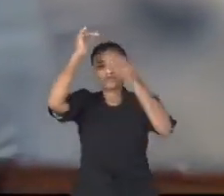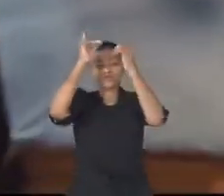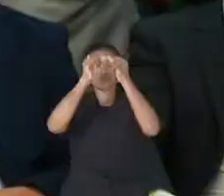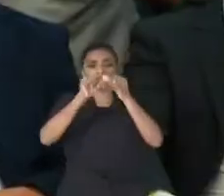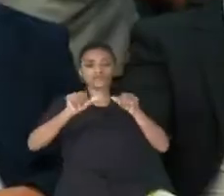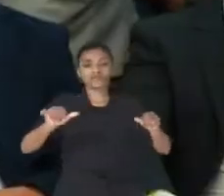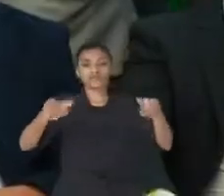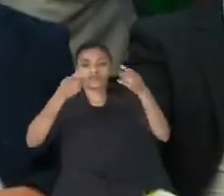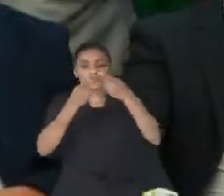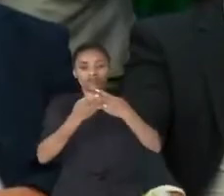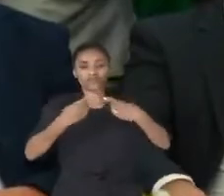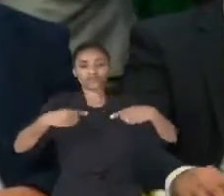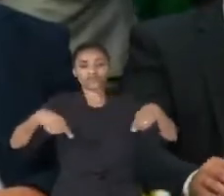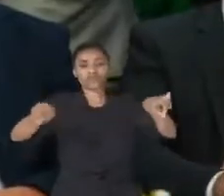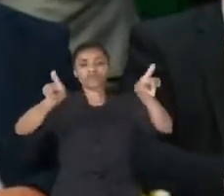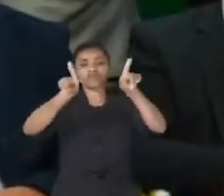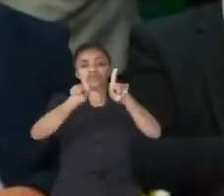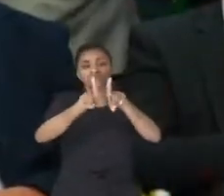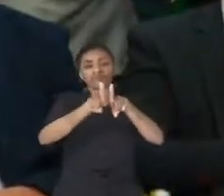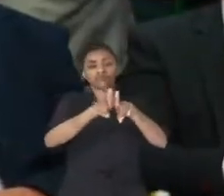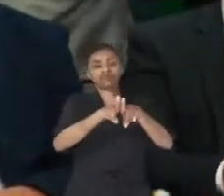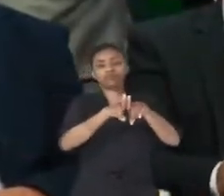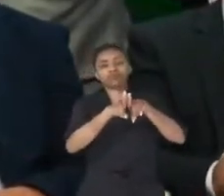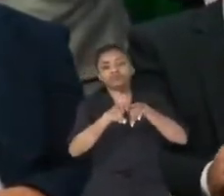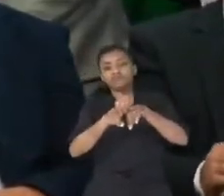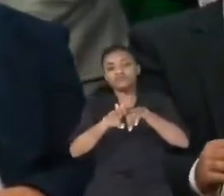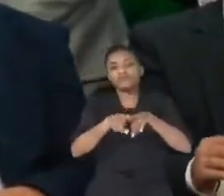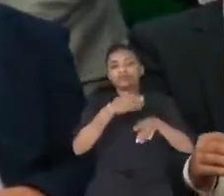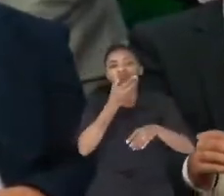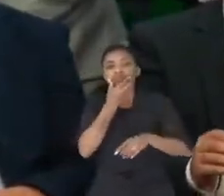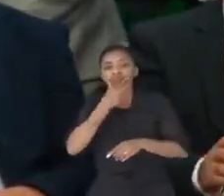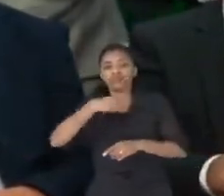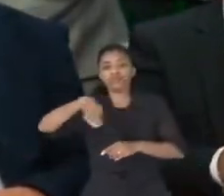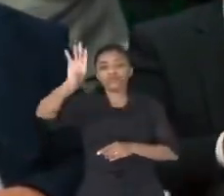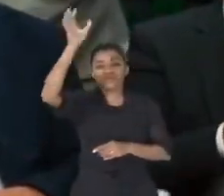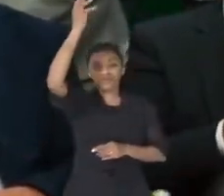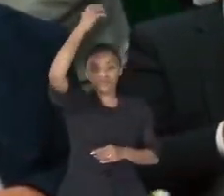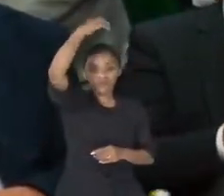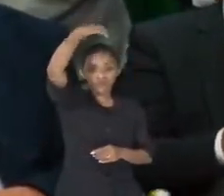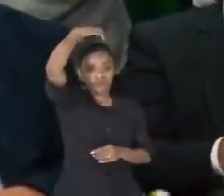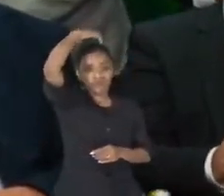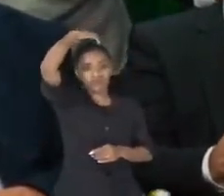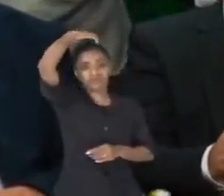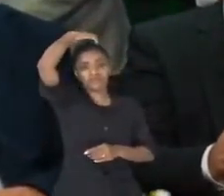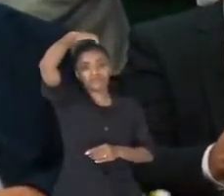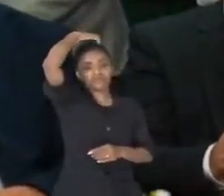rei está voltando. O